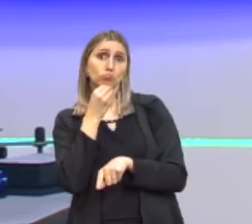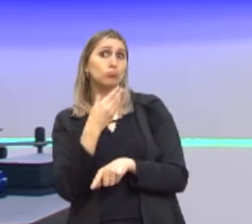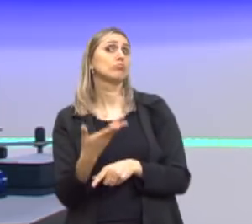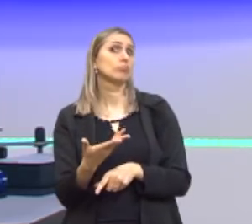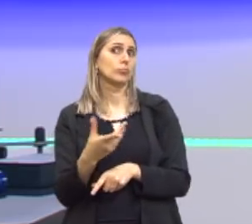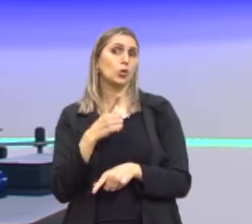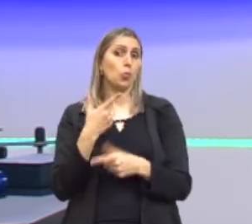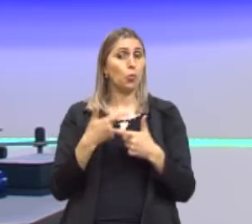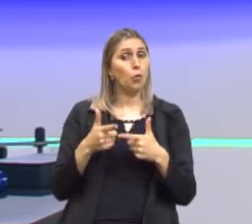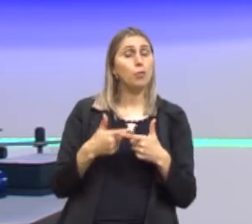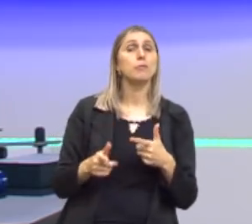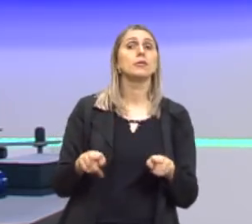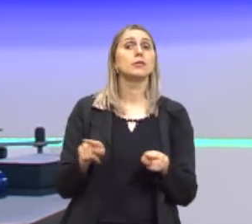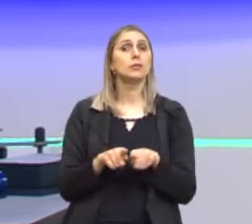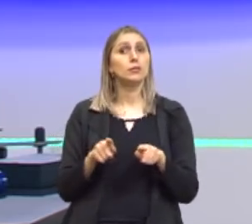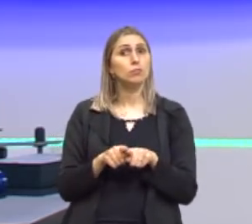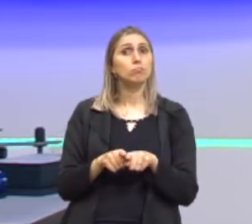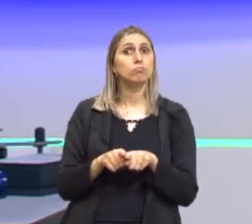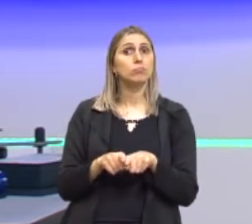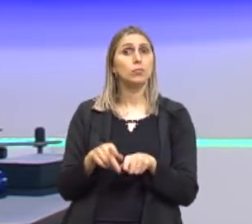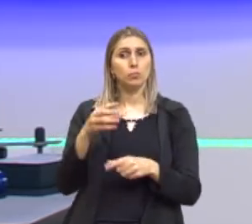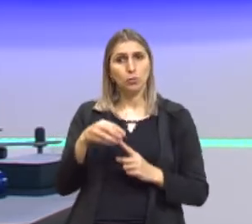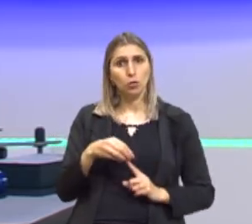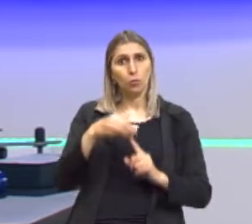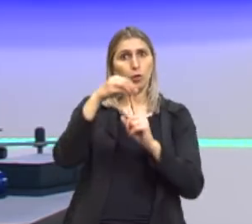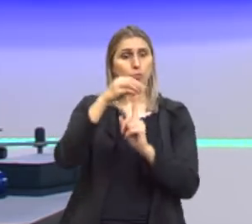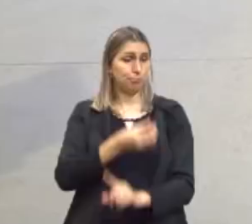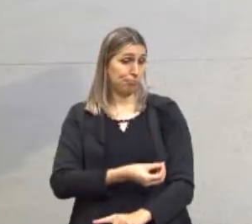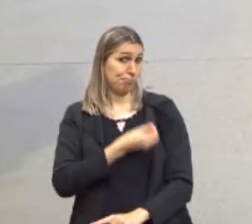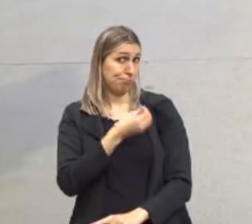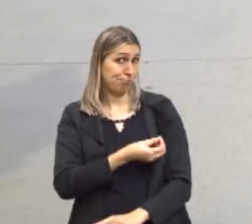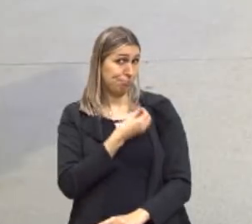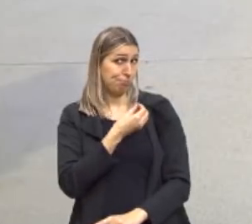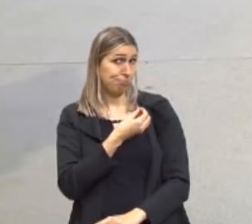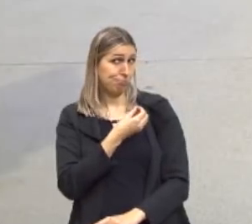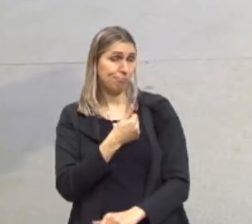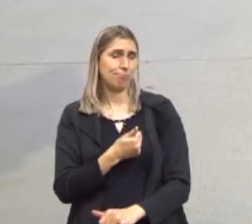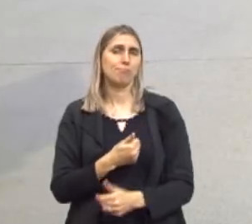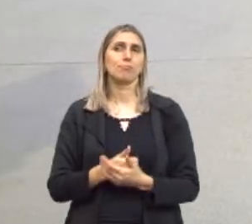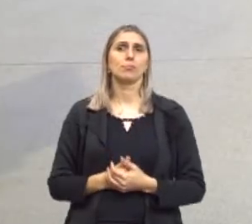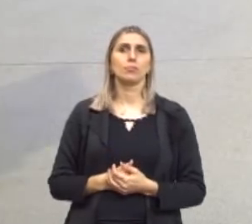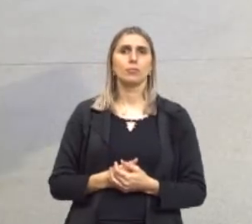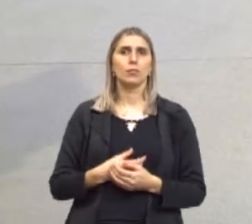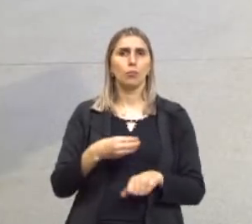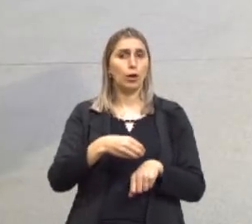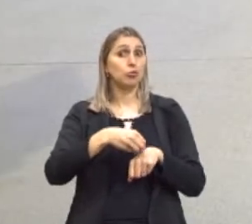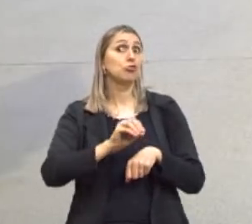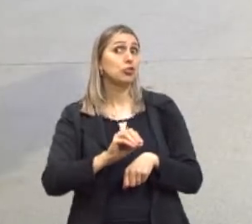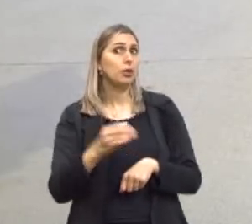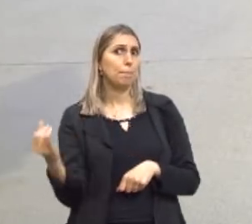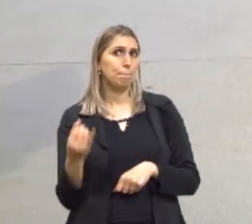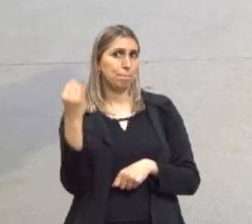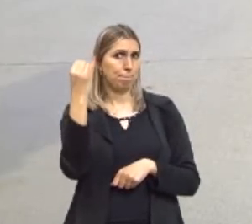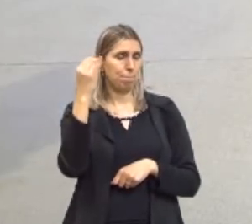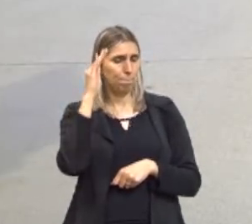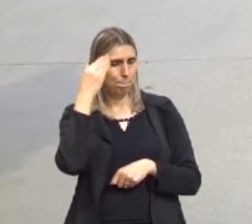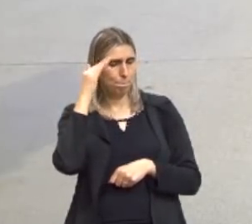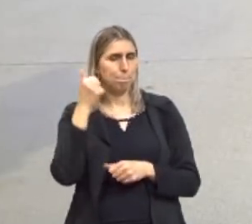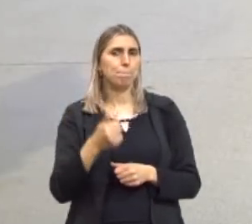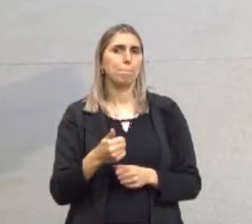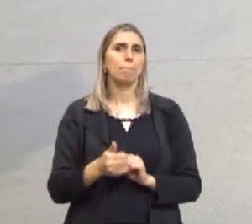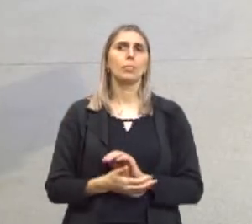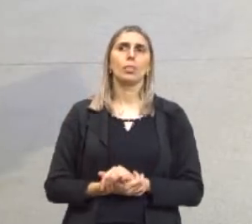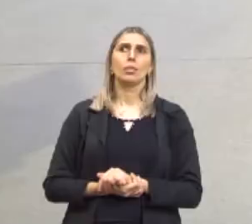uma avaria, mas principalmente pela vida. Ok, gente? Recado dado aí, importante para a gente entender essa parte